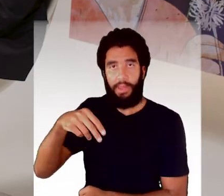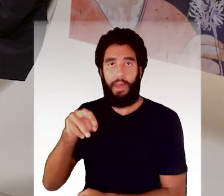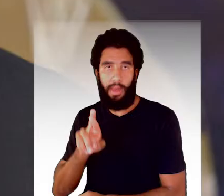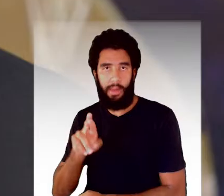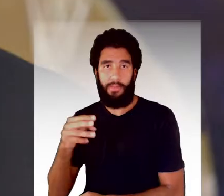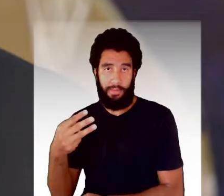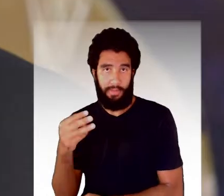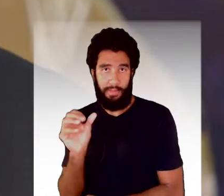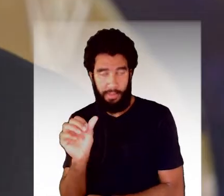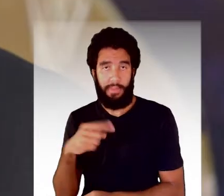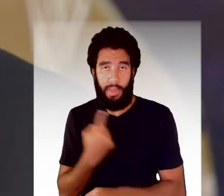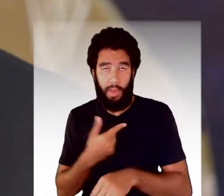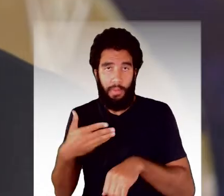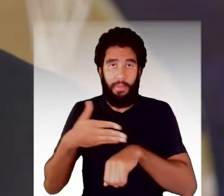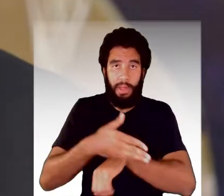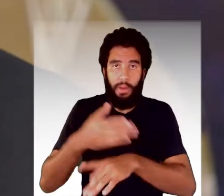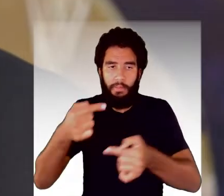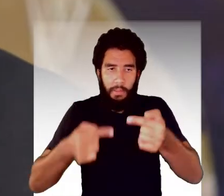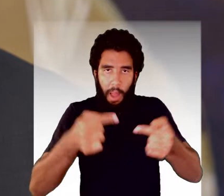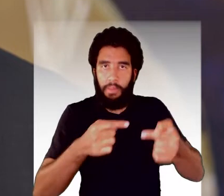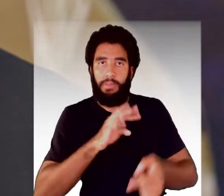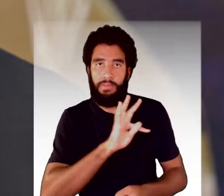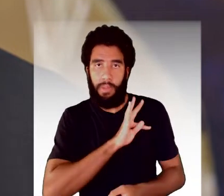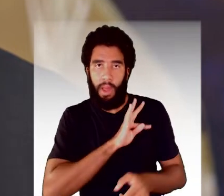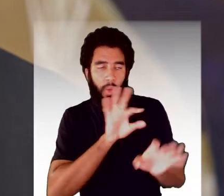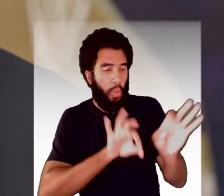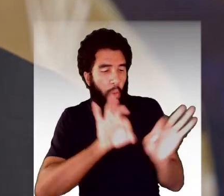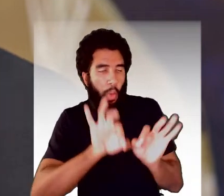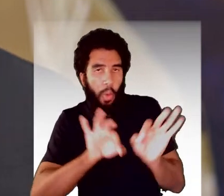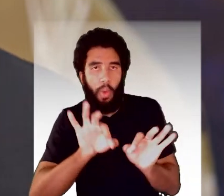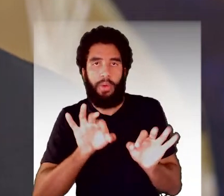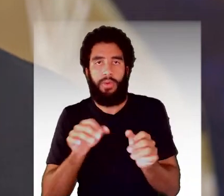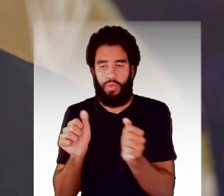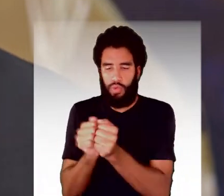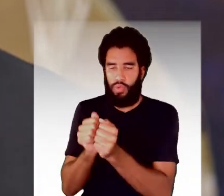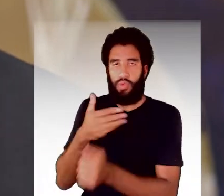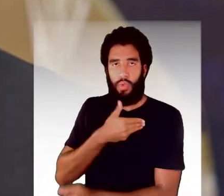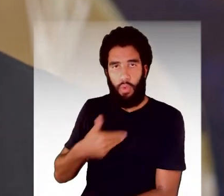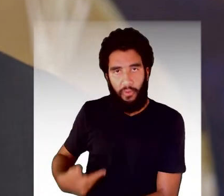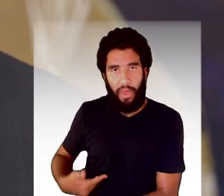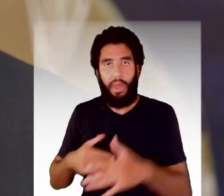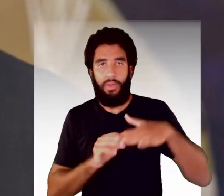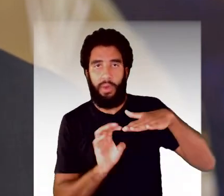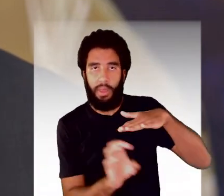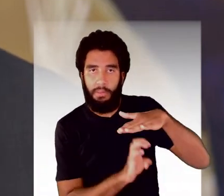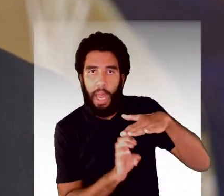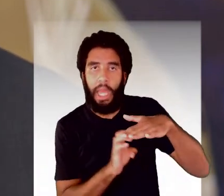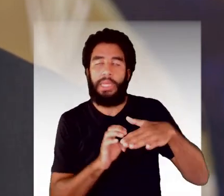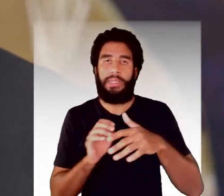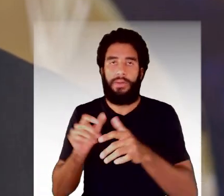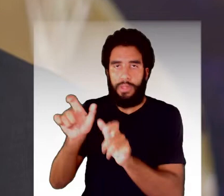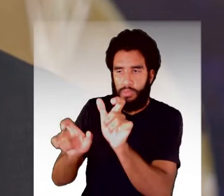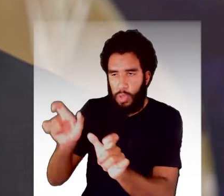participa das discussões técnicas que estão sendo feitas envolvendo governo, empresas e trabalhadores. A gente participa como